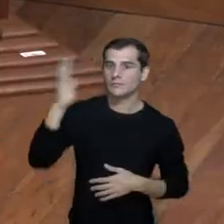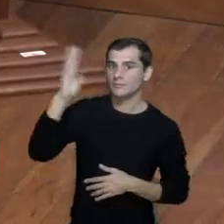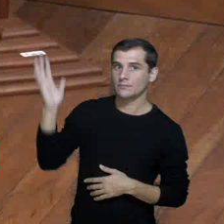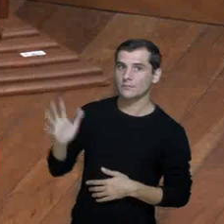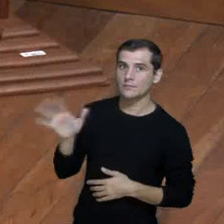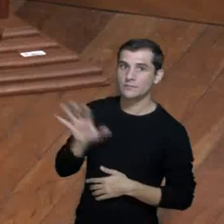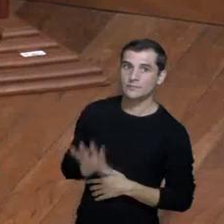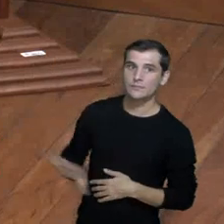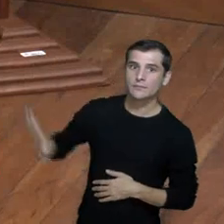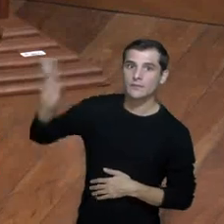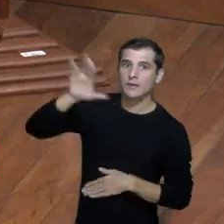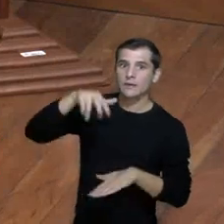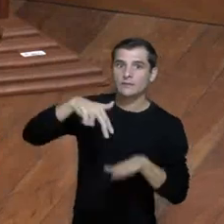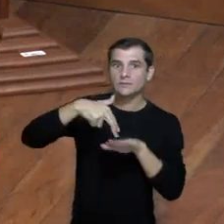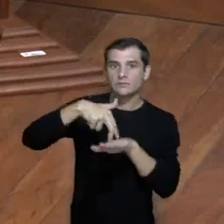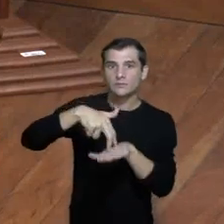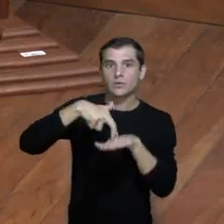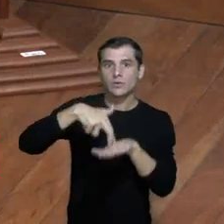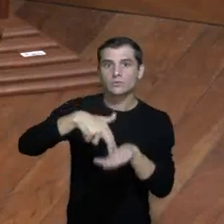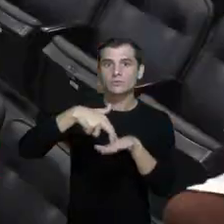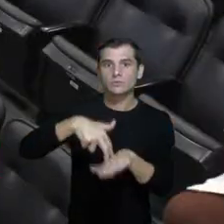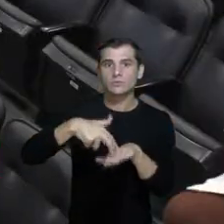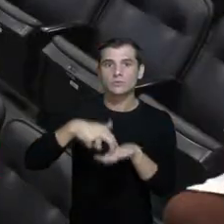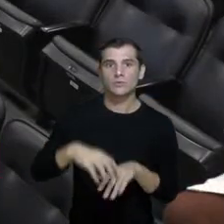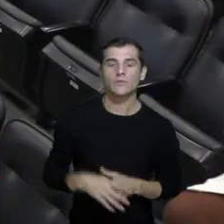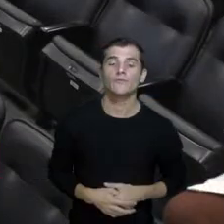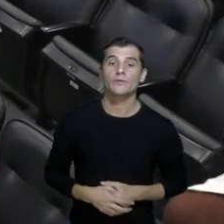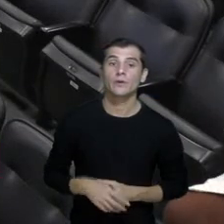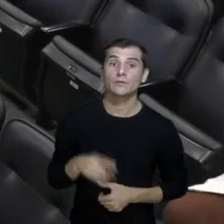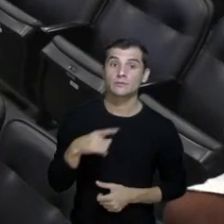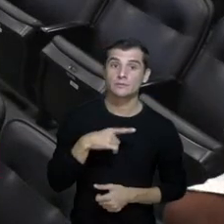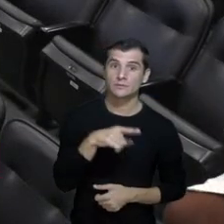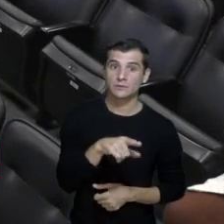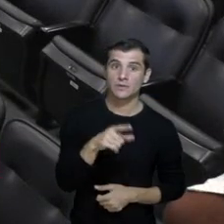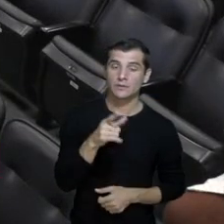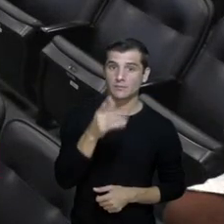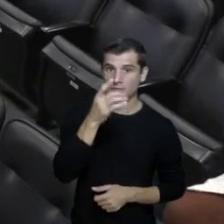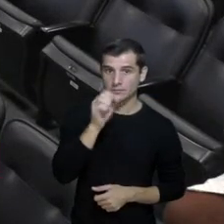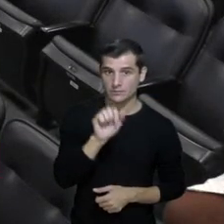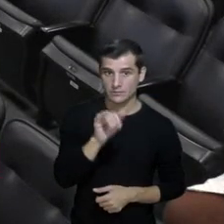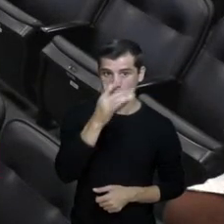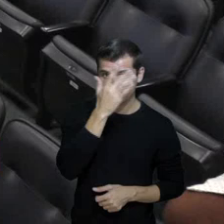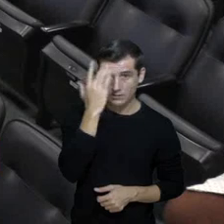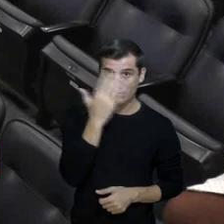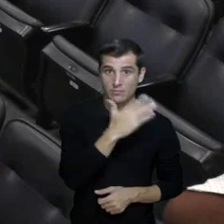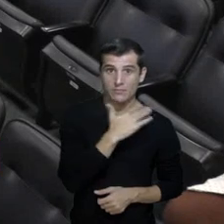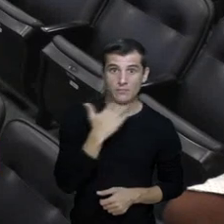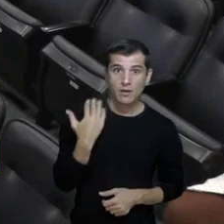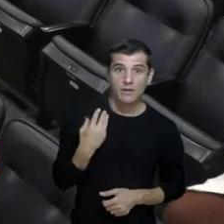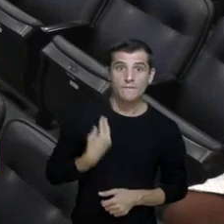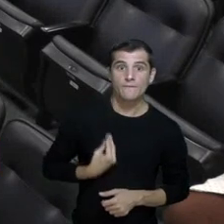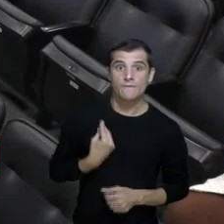ganhando aliás eu tô não tô em dívida né mas se eu morrer já tá minha irmã tá aqui eu tenho uma prancha do